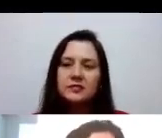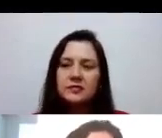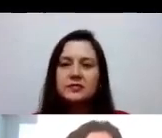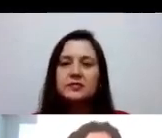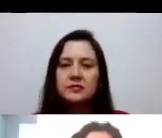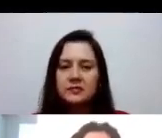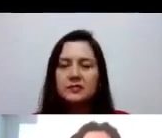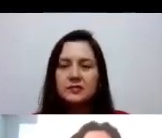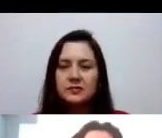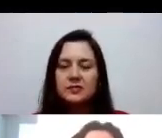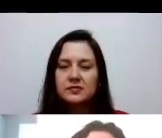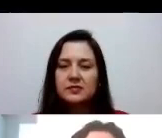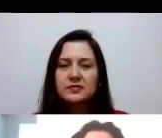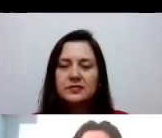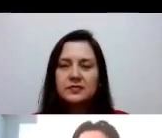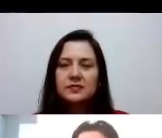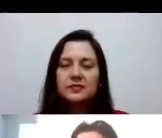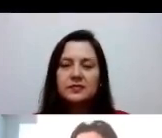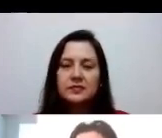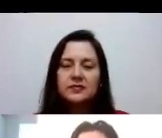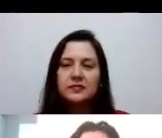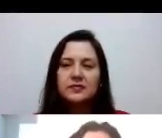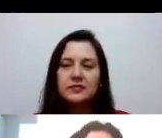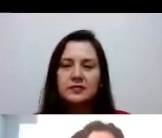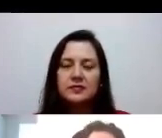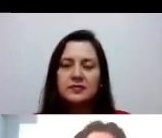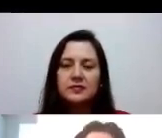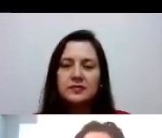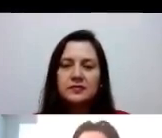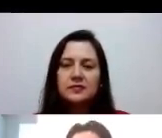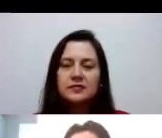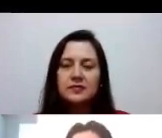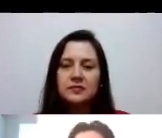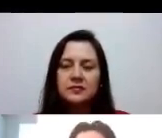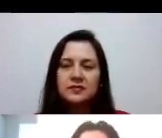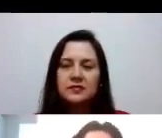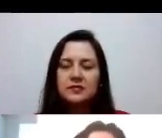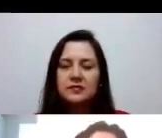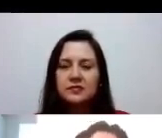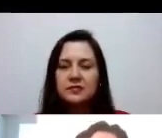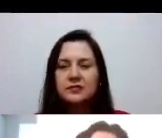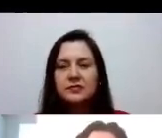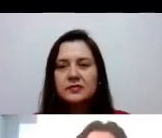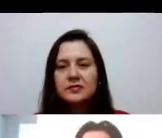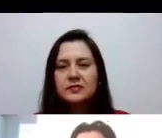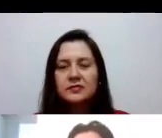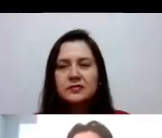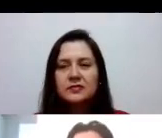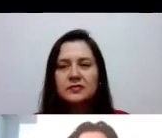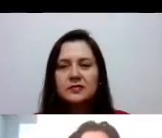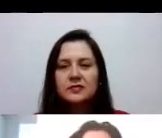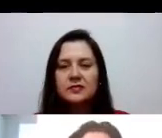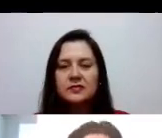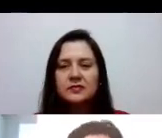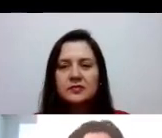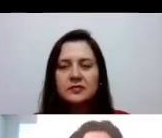prove que eu agi impulsionado por uma questão pessoal, porque eu não gosto dele.